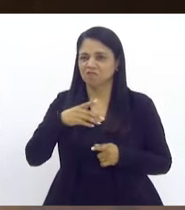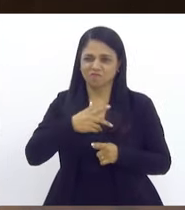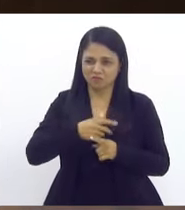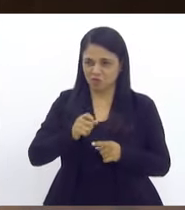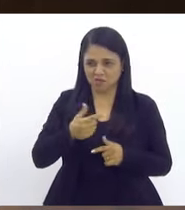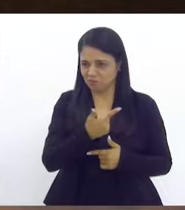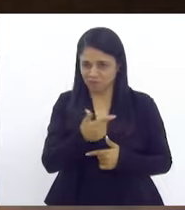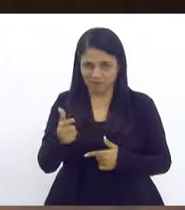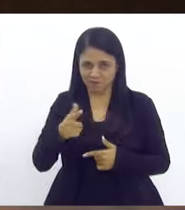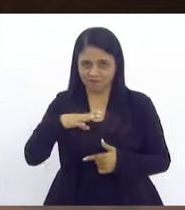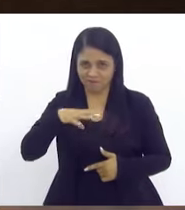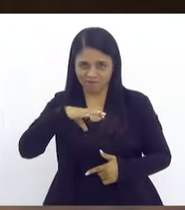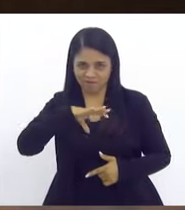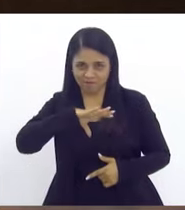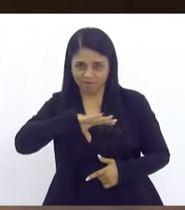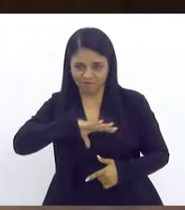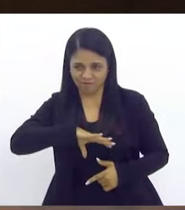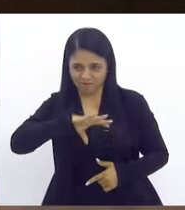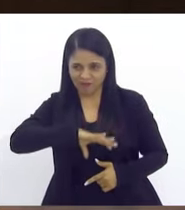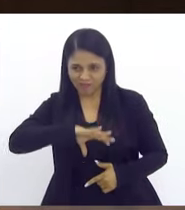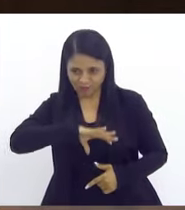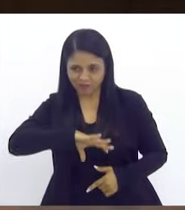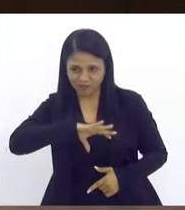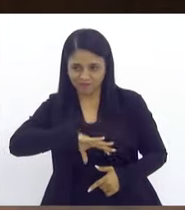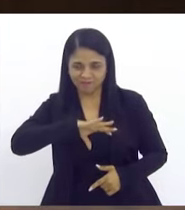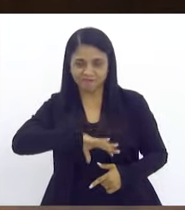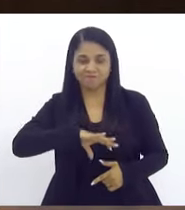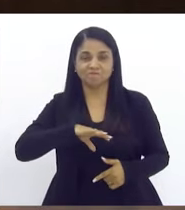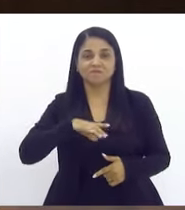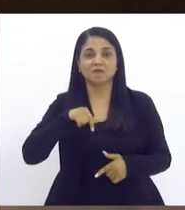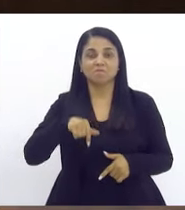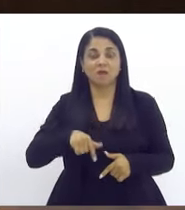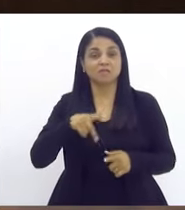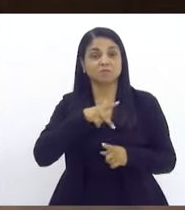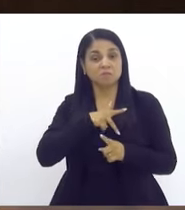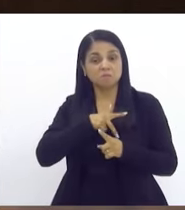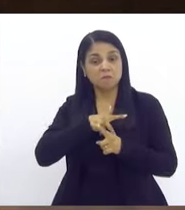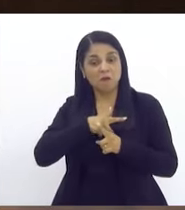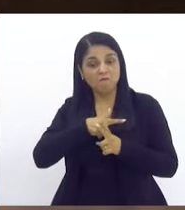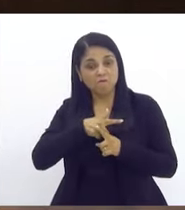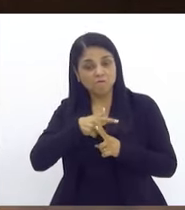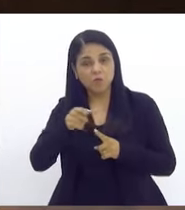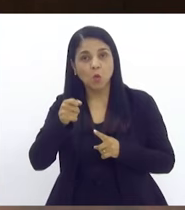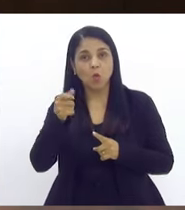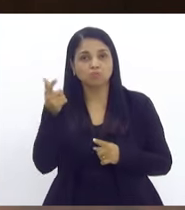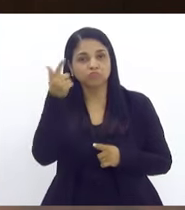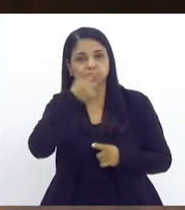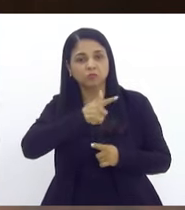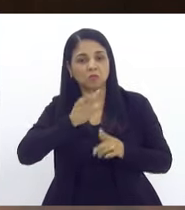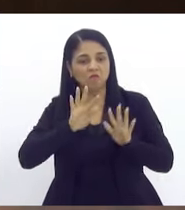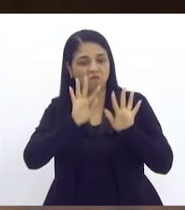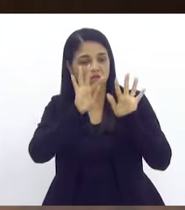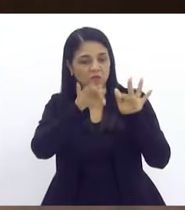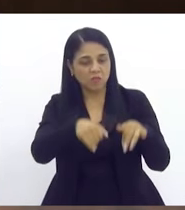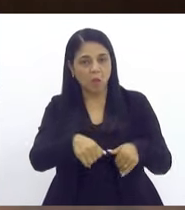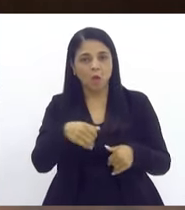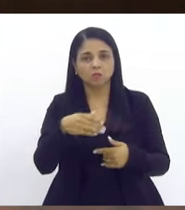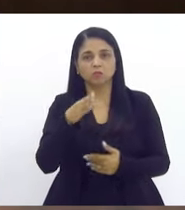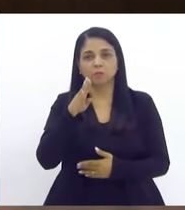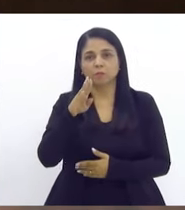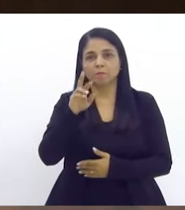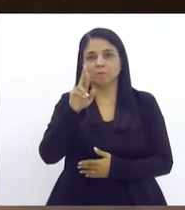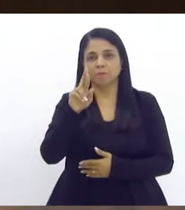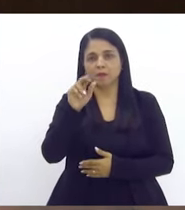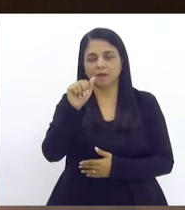uma felicidade típica de quem venceu, né, de quem chegou à final do Brasileirão. Não